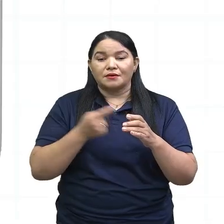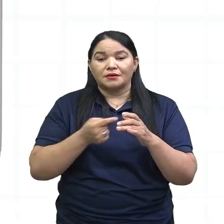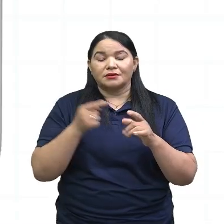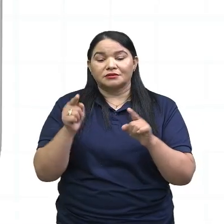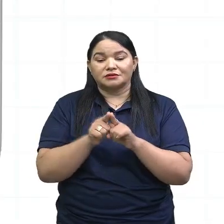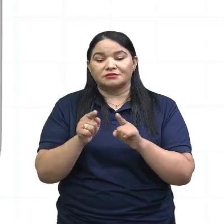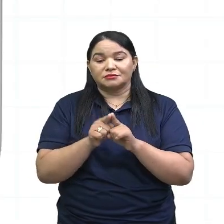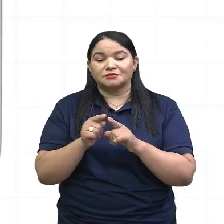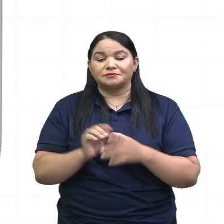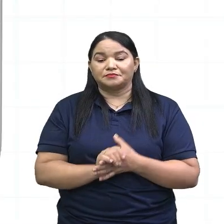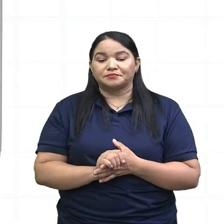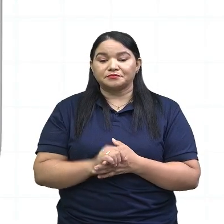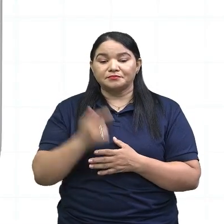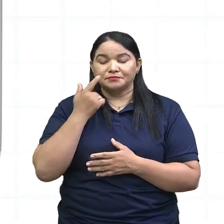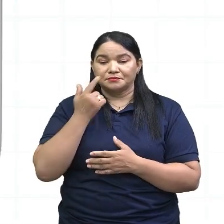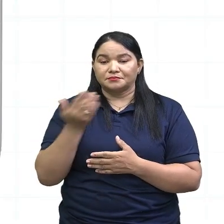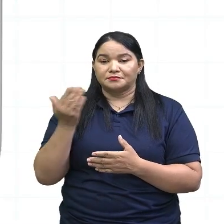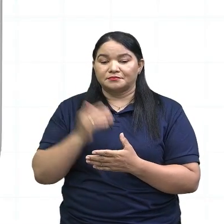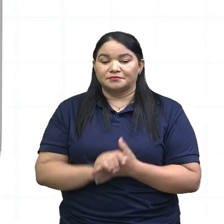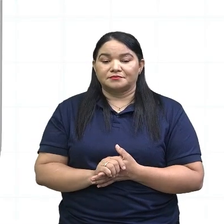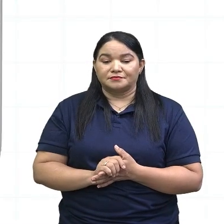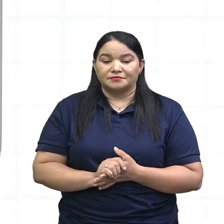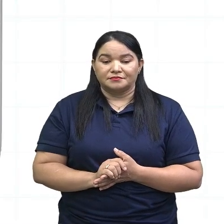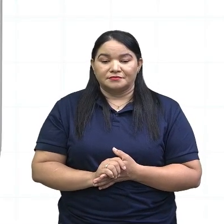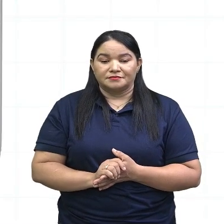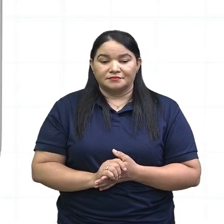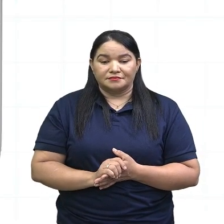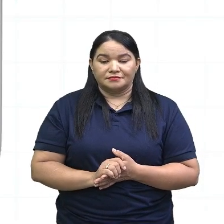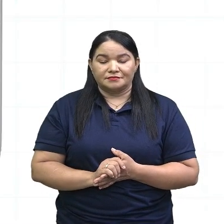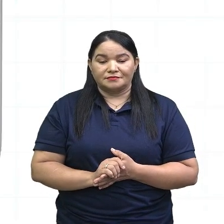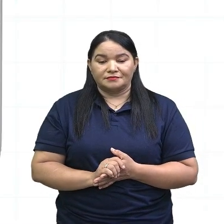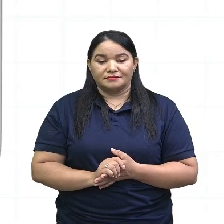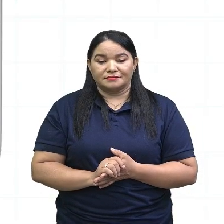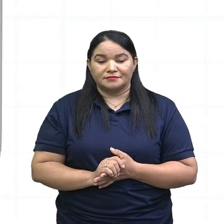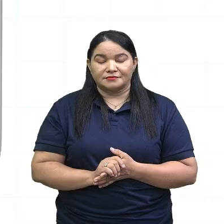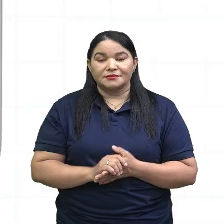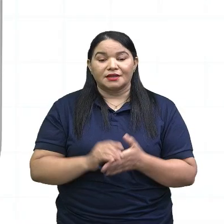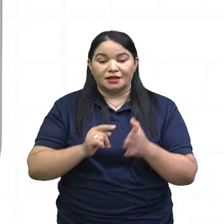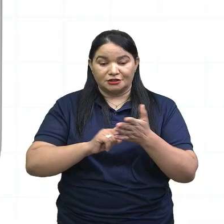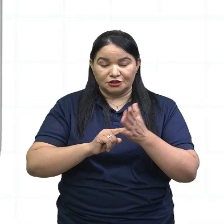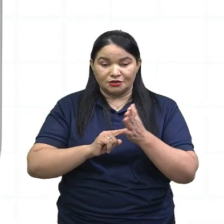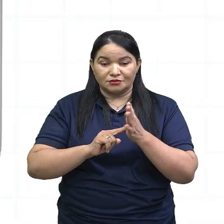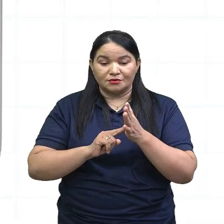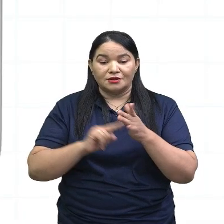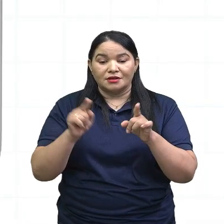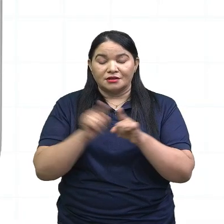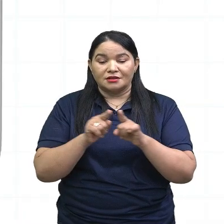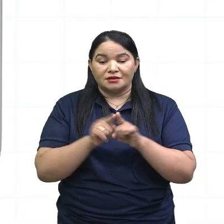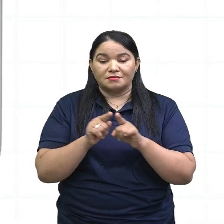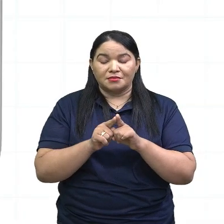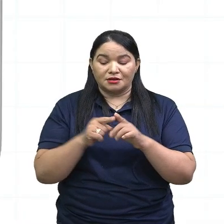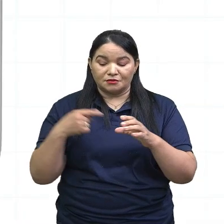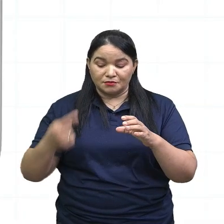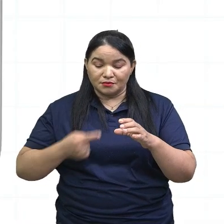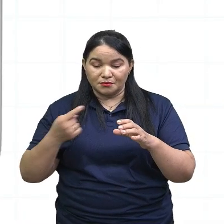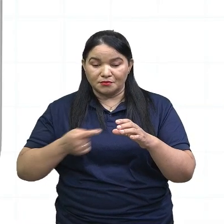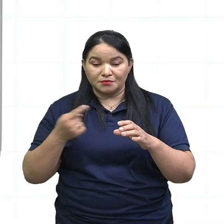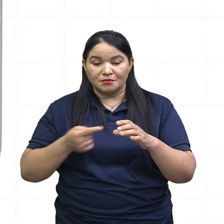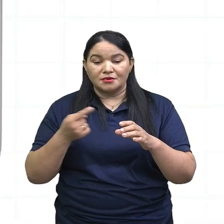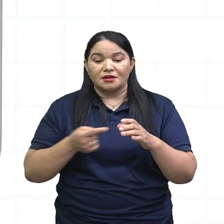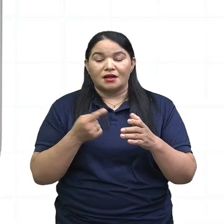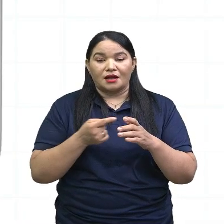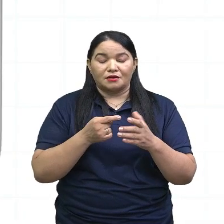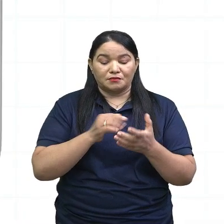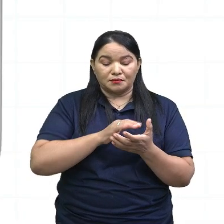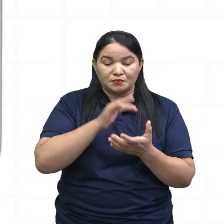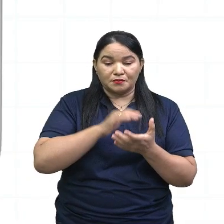e o gerador, vamos observar aqui a função do gerador. A turbina, com o seu movimento, aciona o